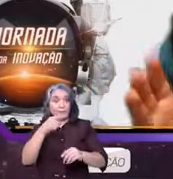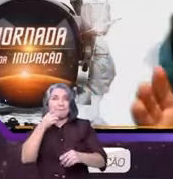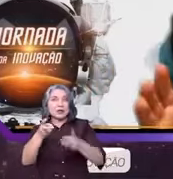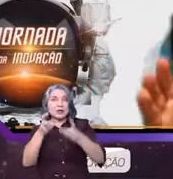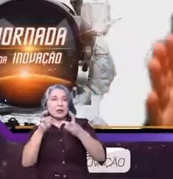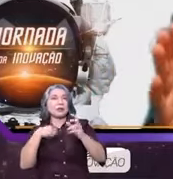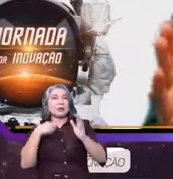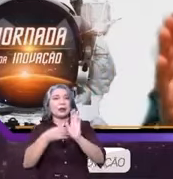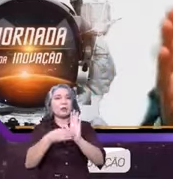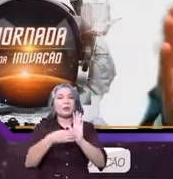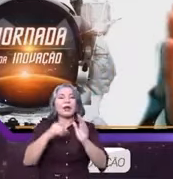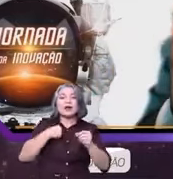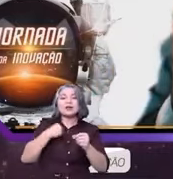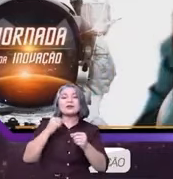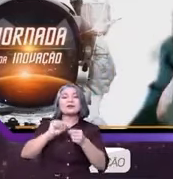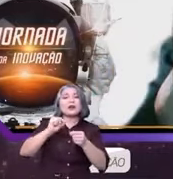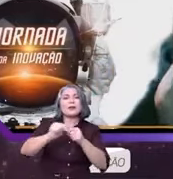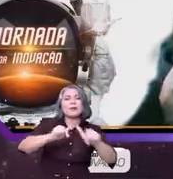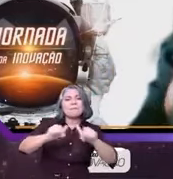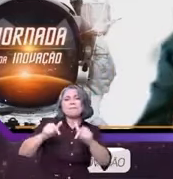e fazer elas